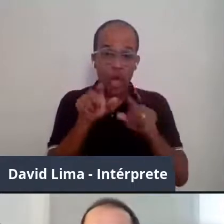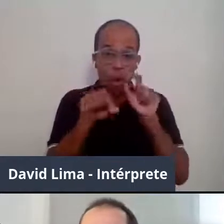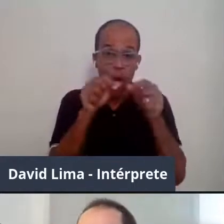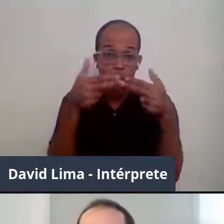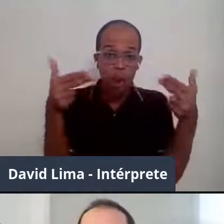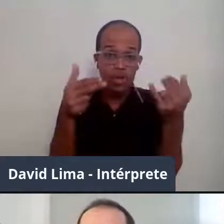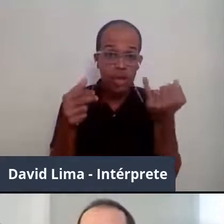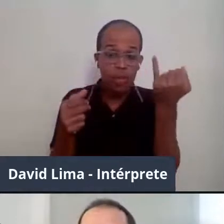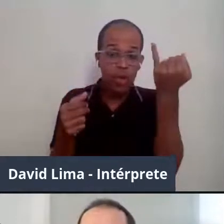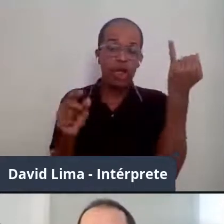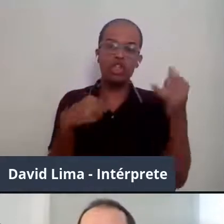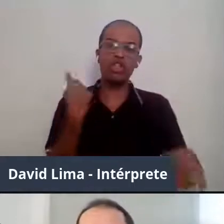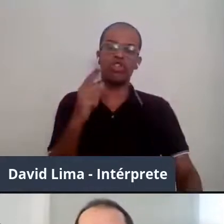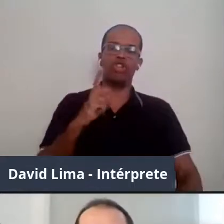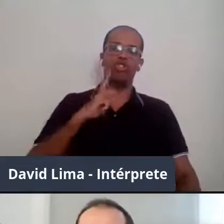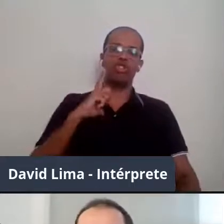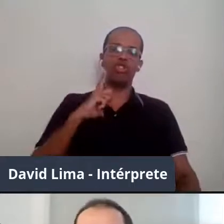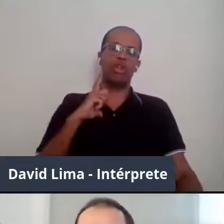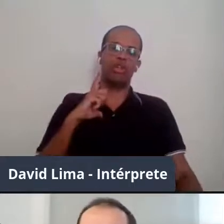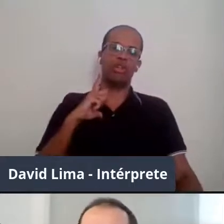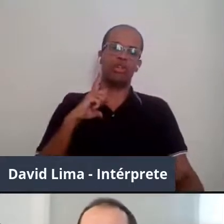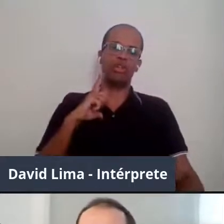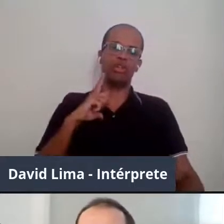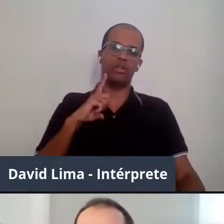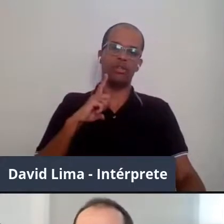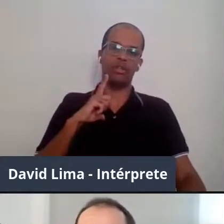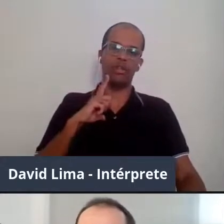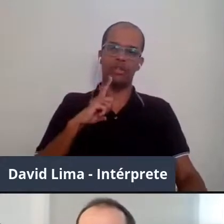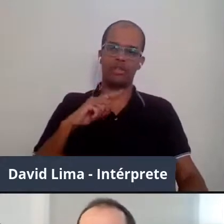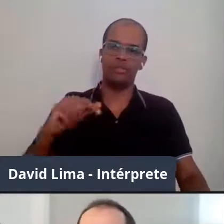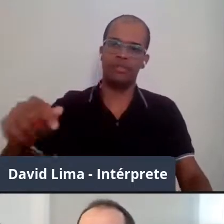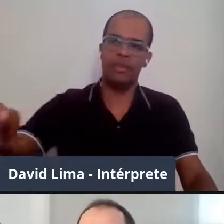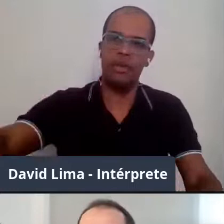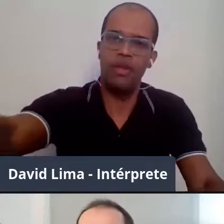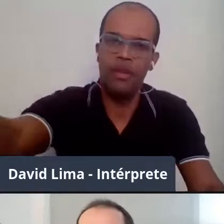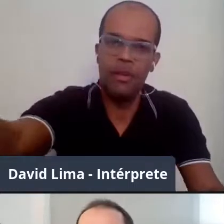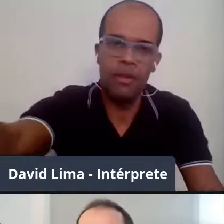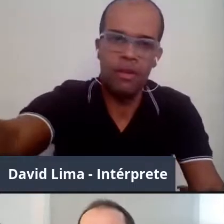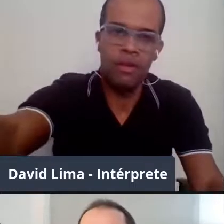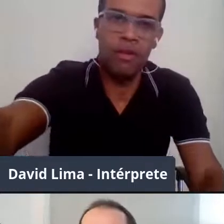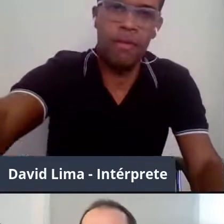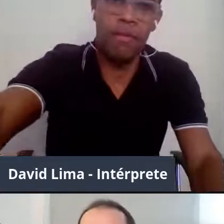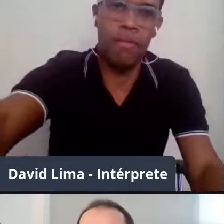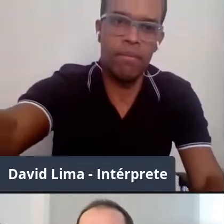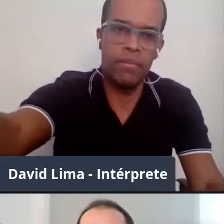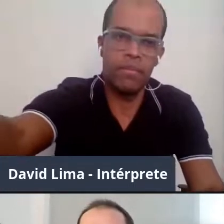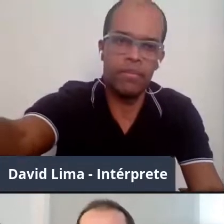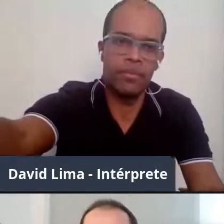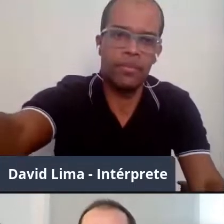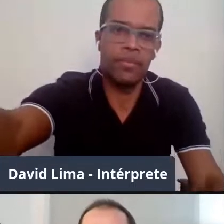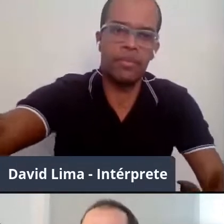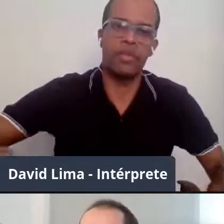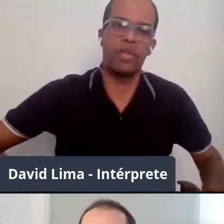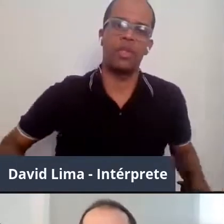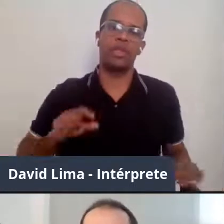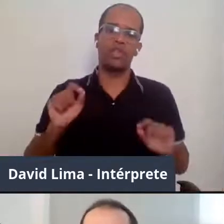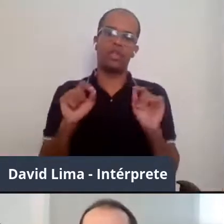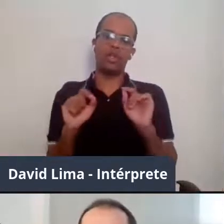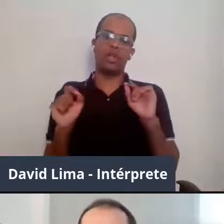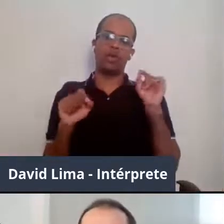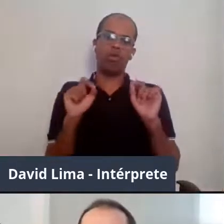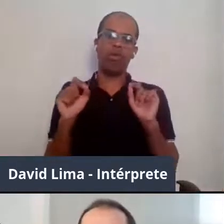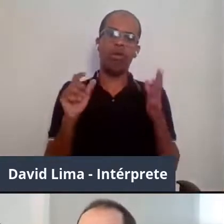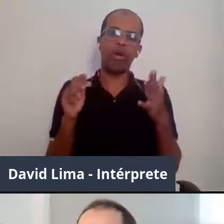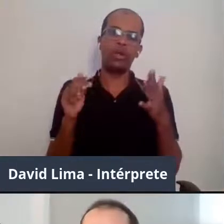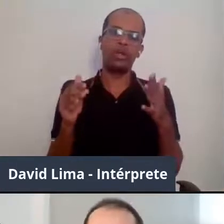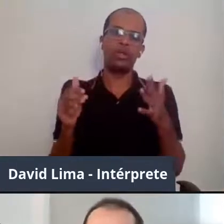importante, temos o que diferencia o processo de revalidação do diploma do nacional para um